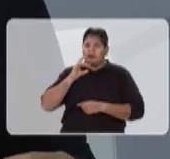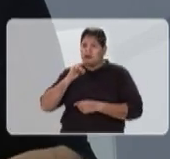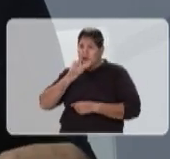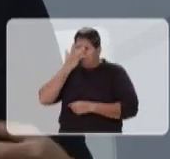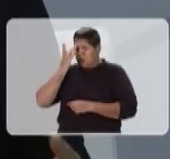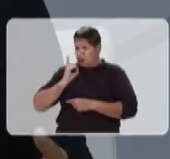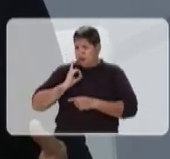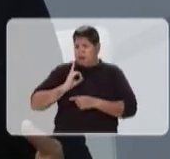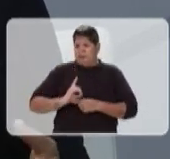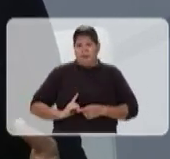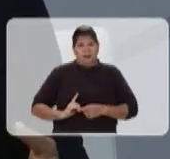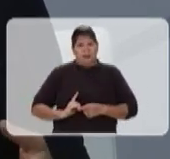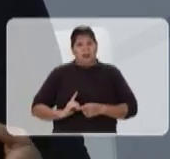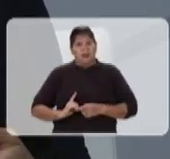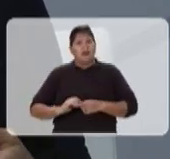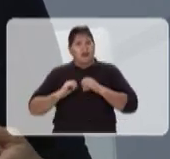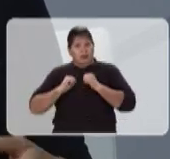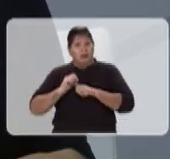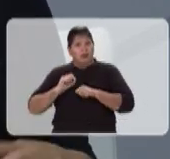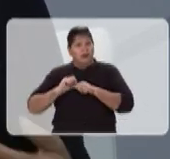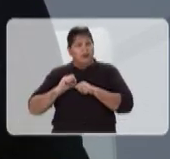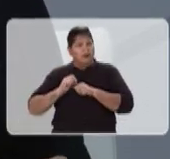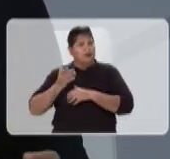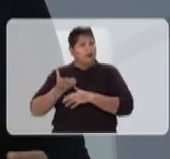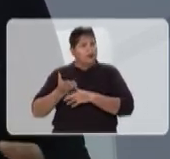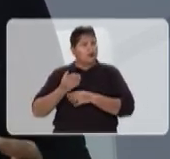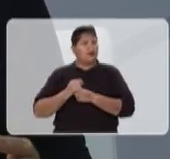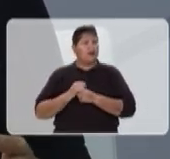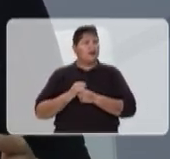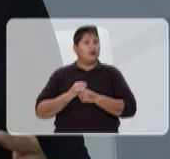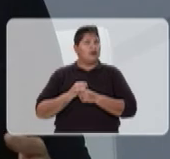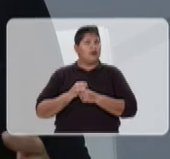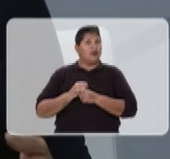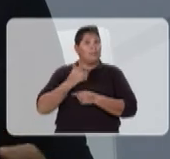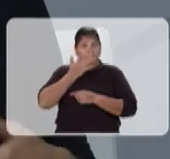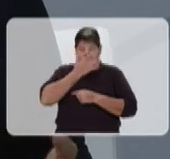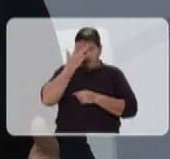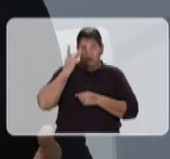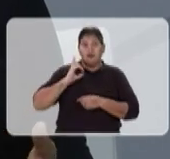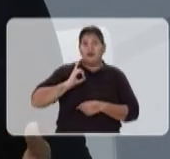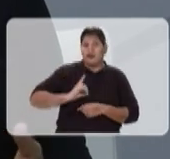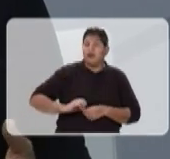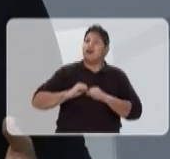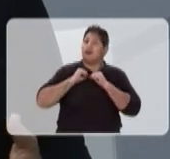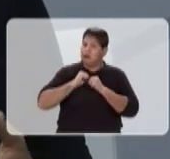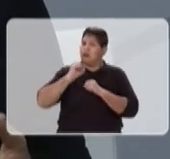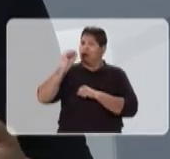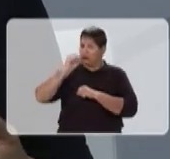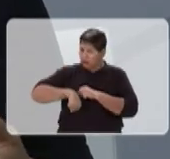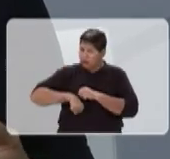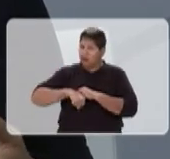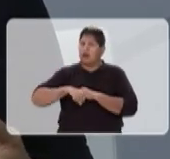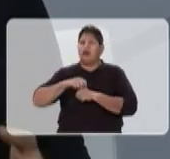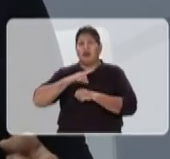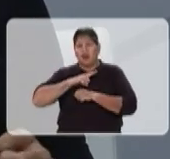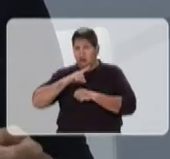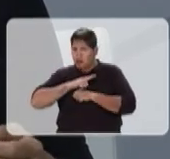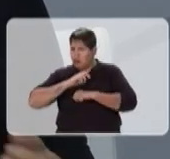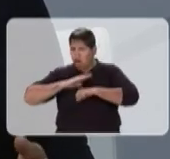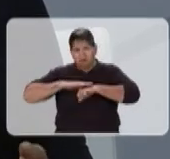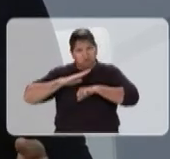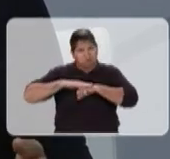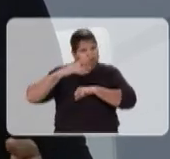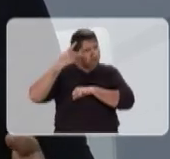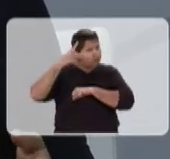isso. Se ela não está conseguindo ou se ela está sendo discriminada, ela precisa procurar os órgãos